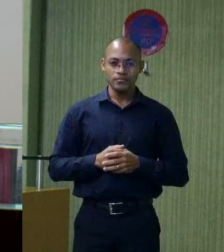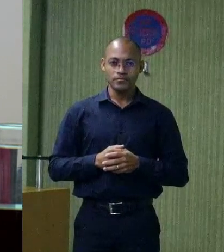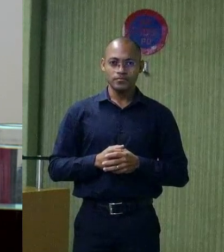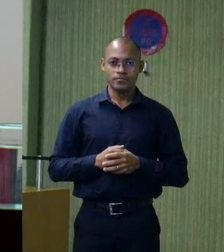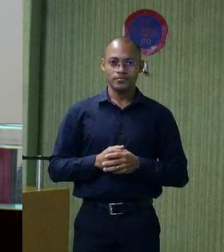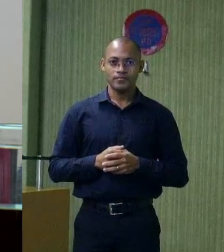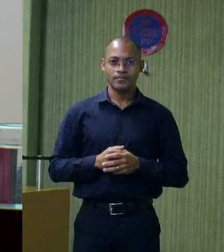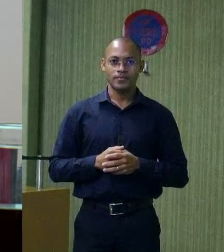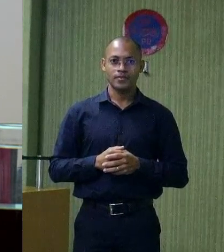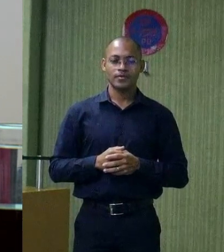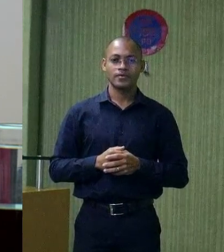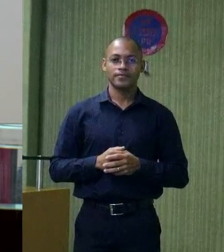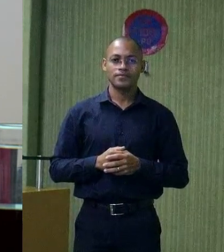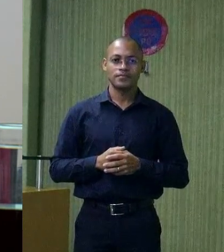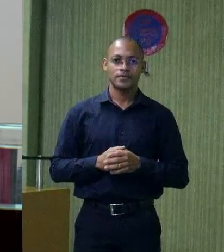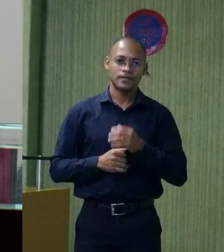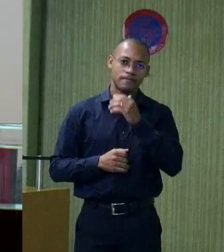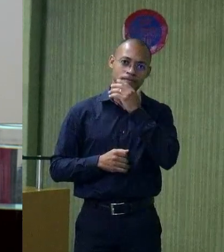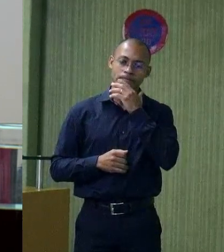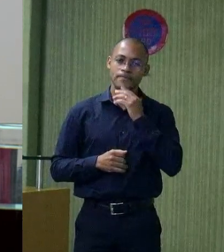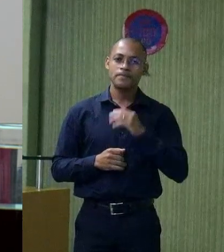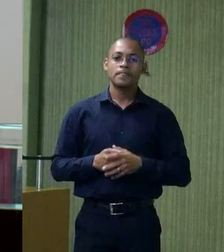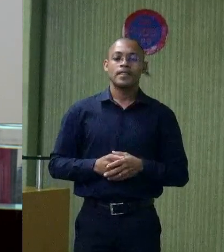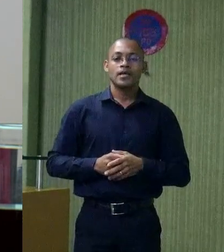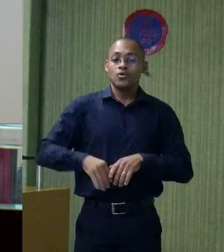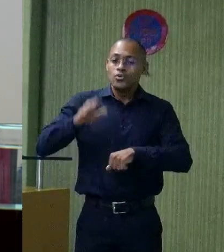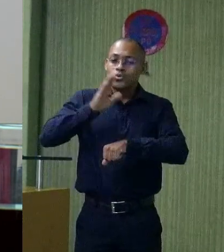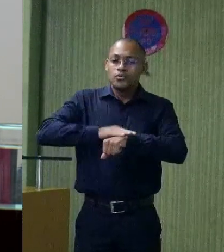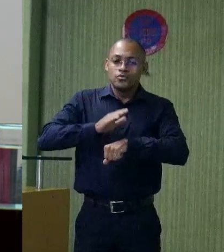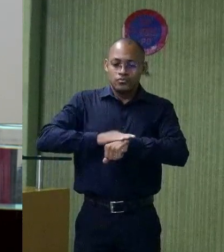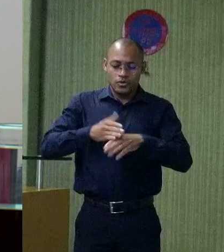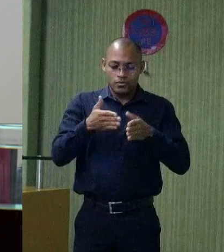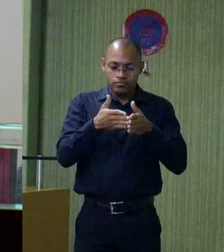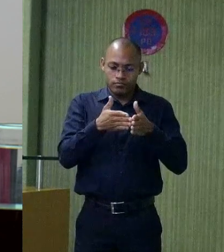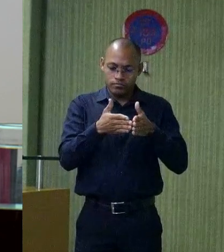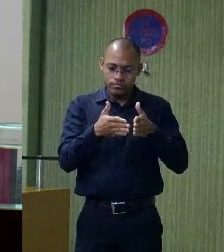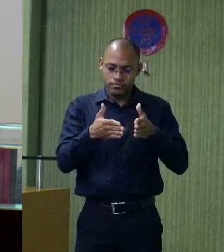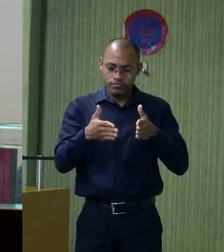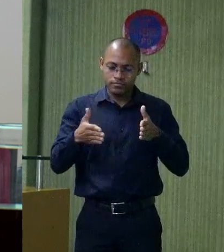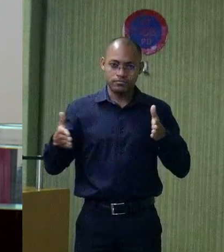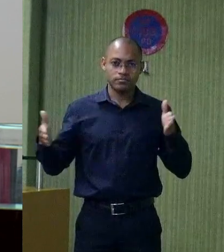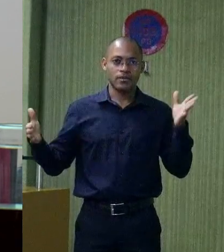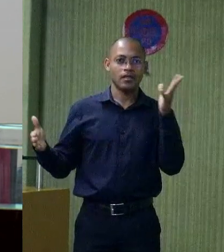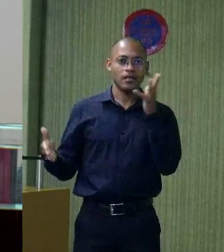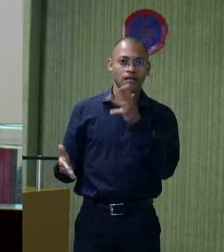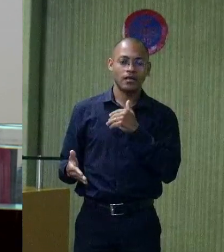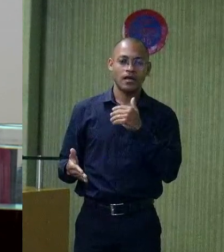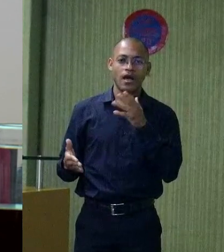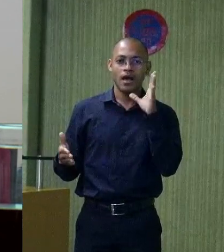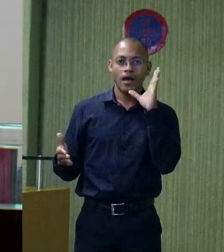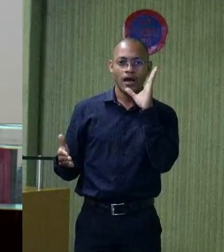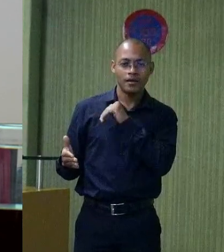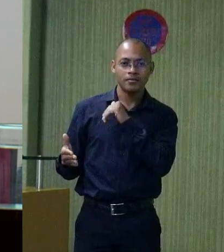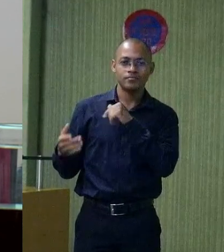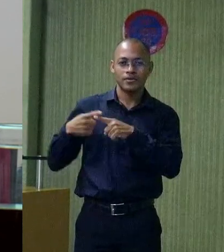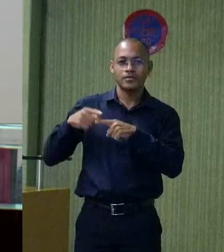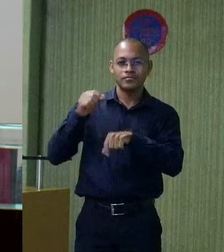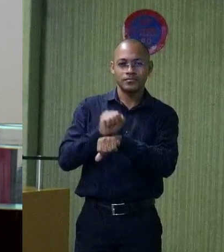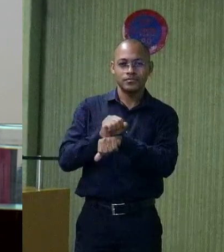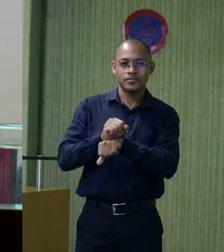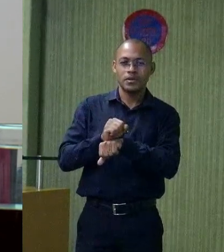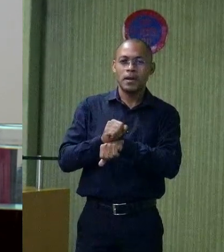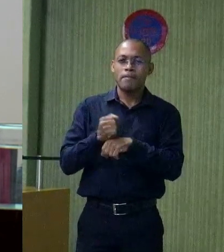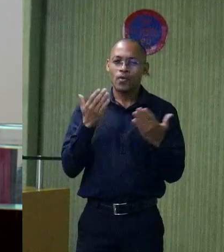passar como tempo ca passar quando a gente espera Principalmente quando venta parece que o